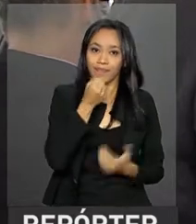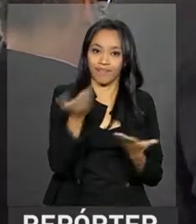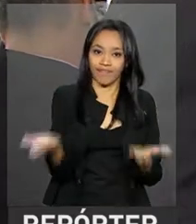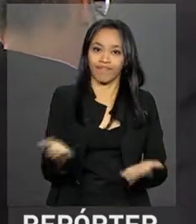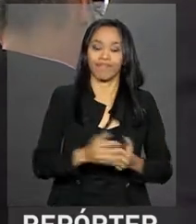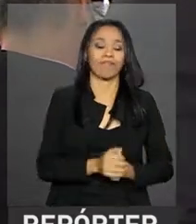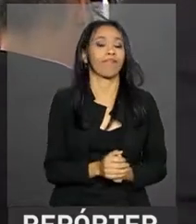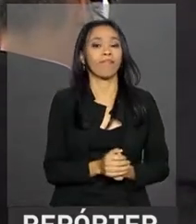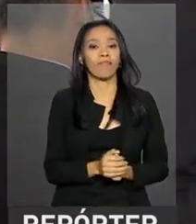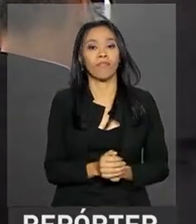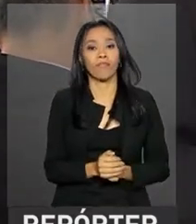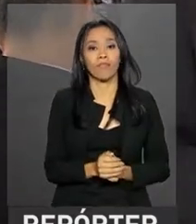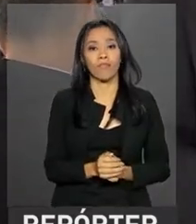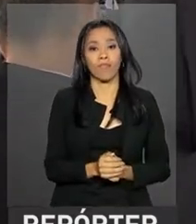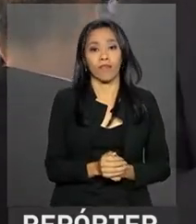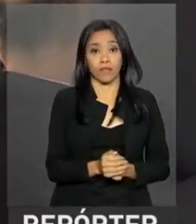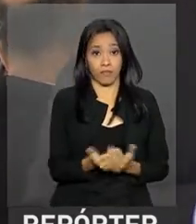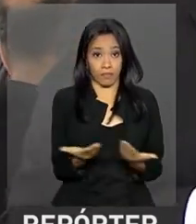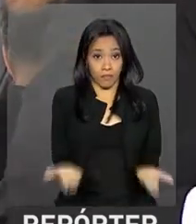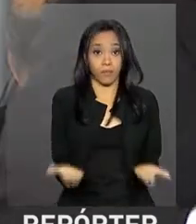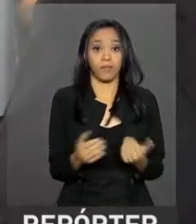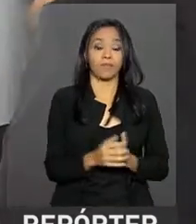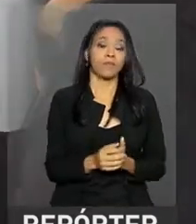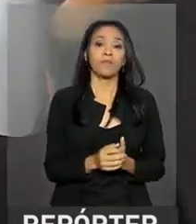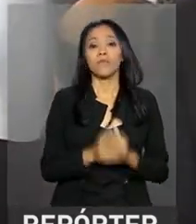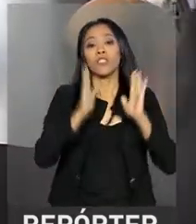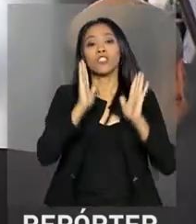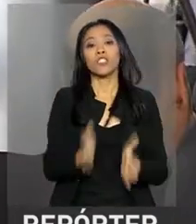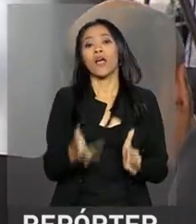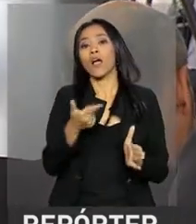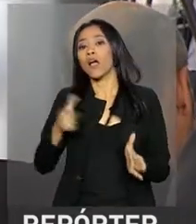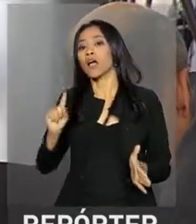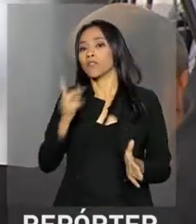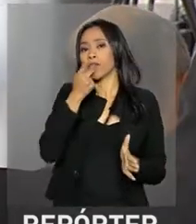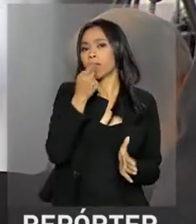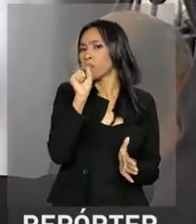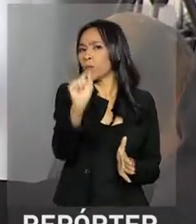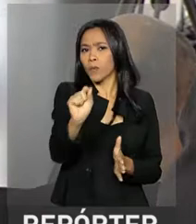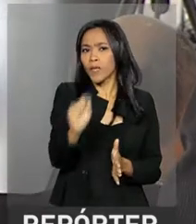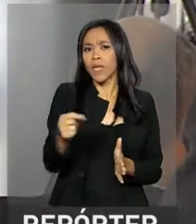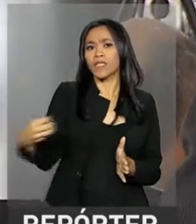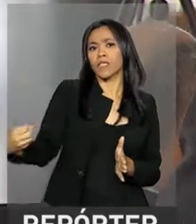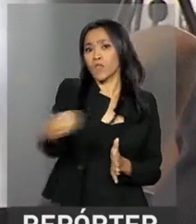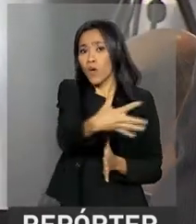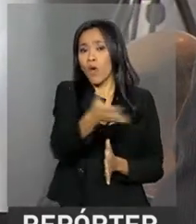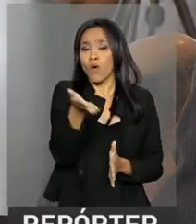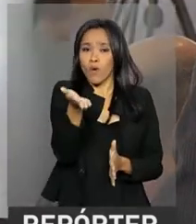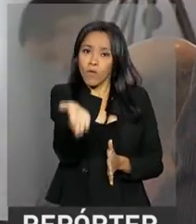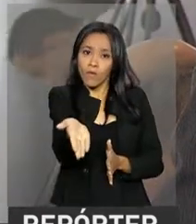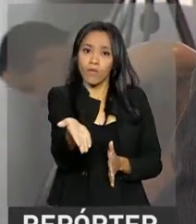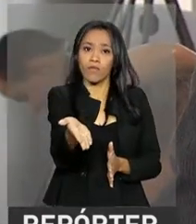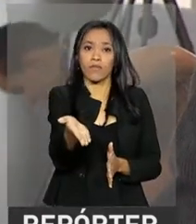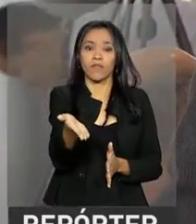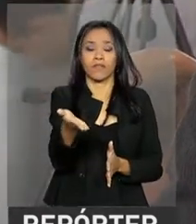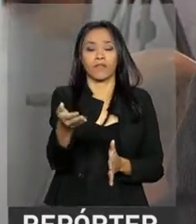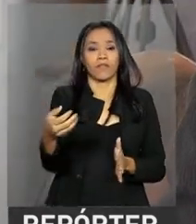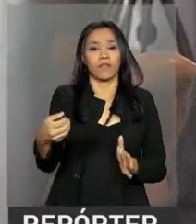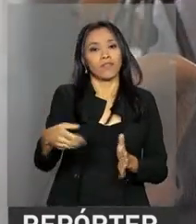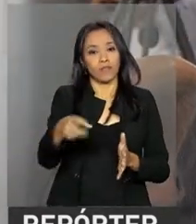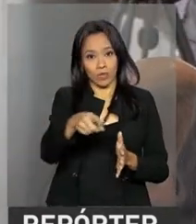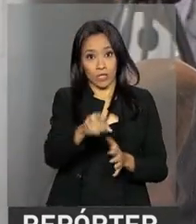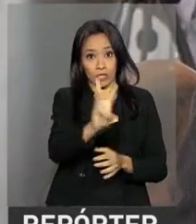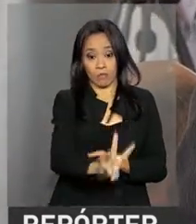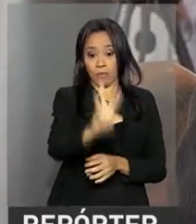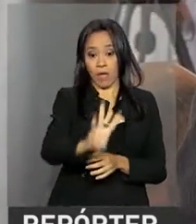aqui, Constança. Bom, então, como a gente estava falando, né, essa primeira fase aí do projeto do